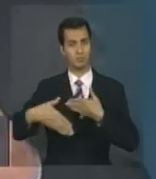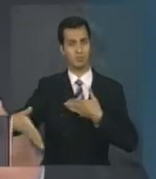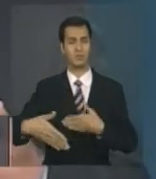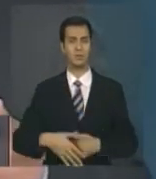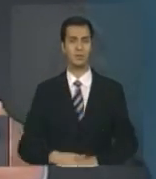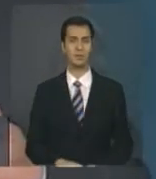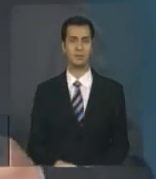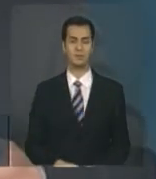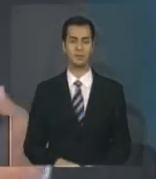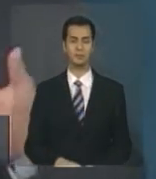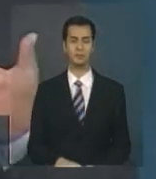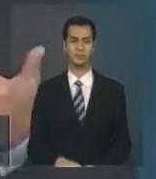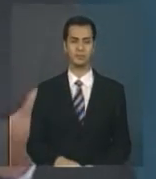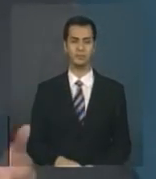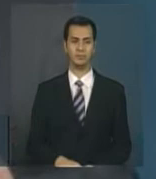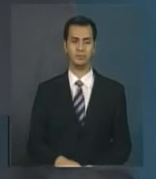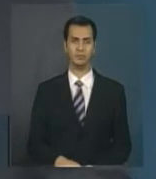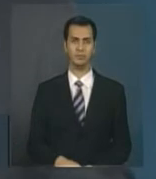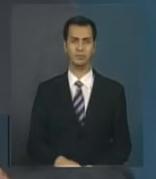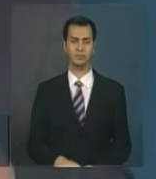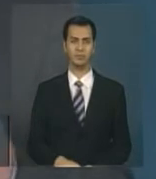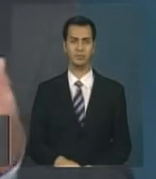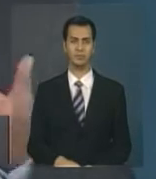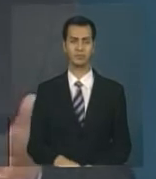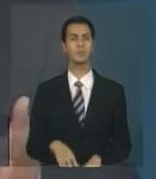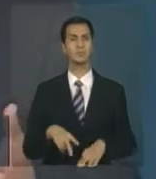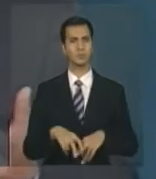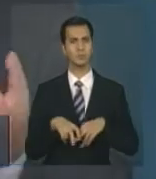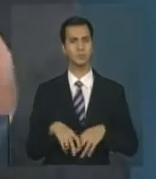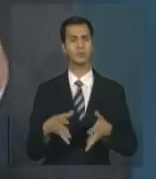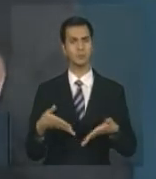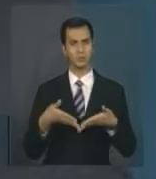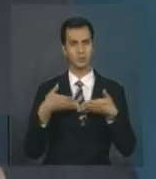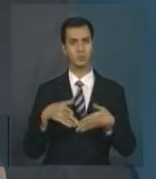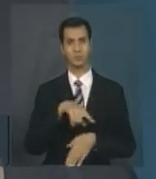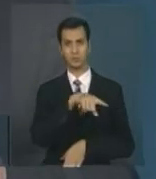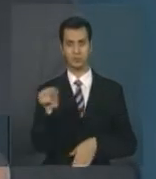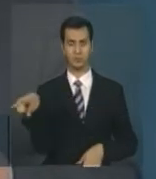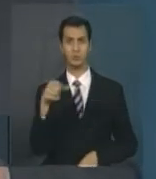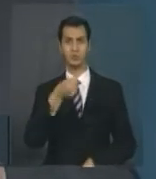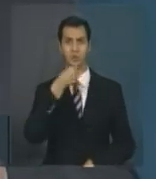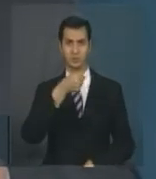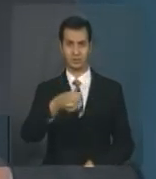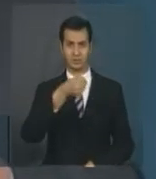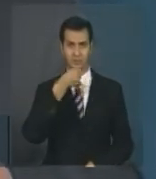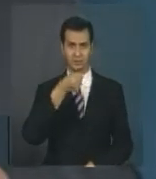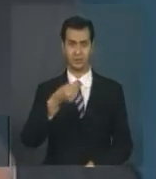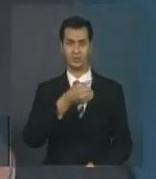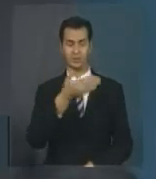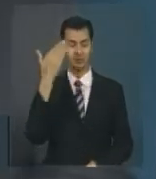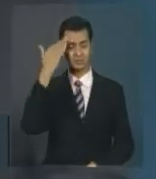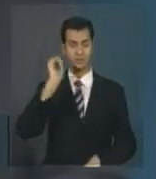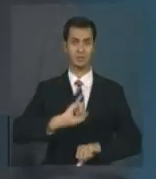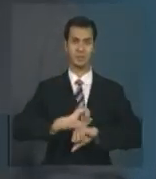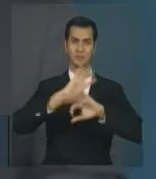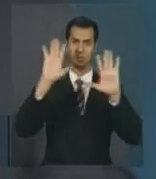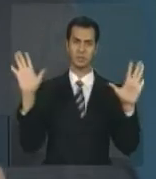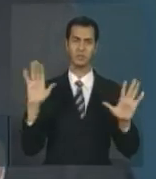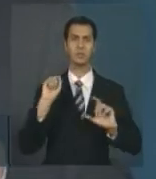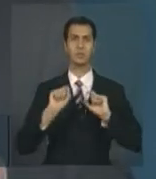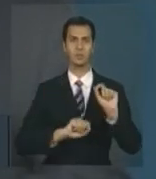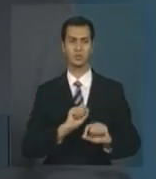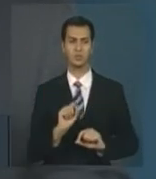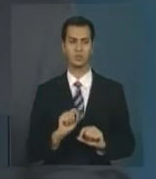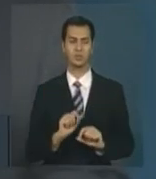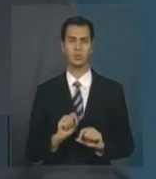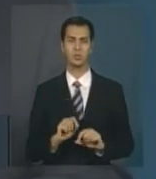Portanto, eu quero que os senhores e senhoras jornalistas entendam de que houve, por parte